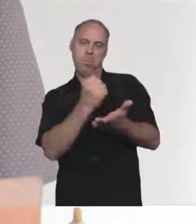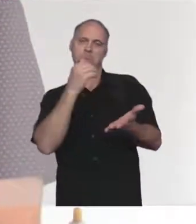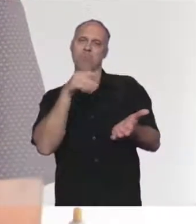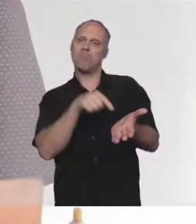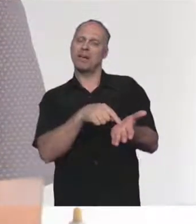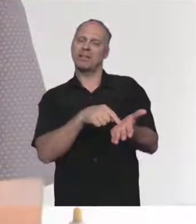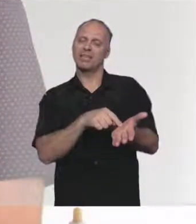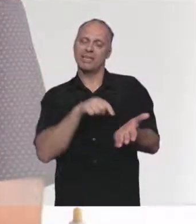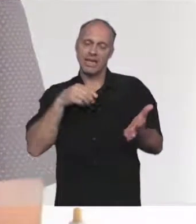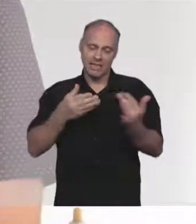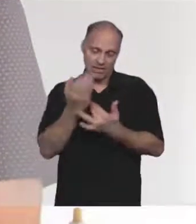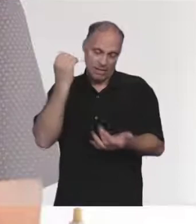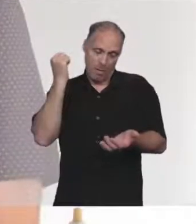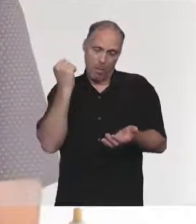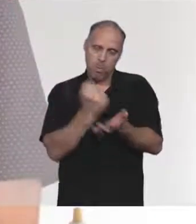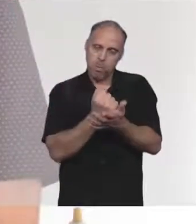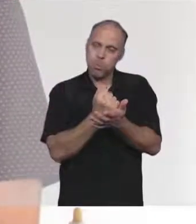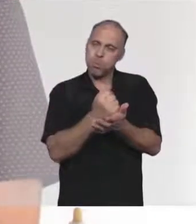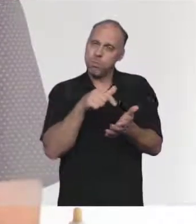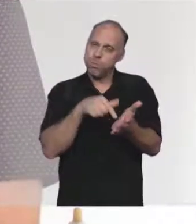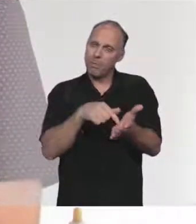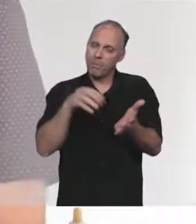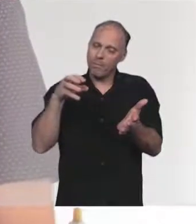que, a partir dessa mancha,